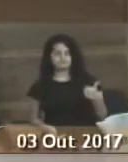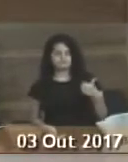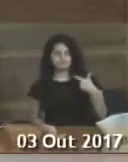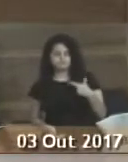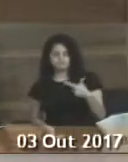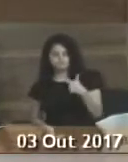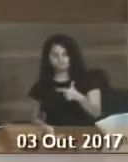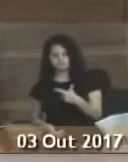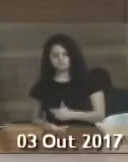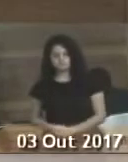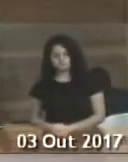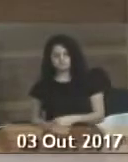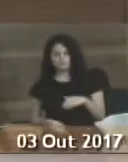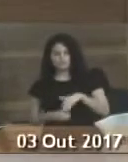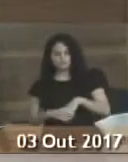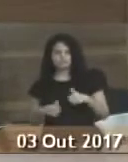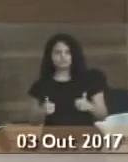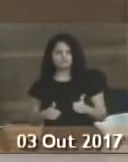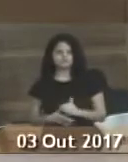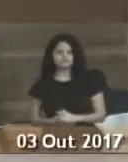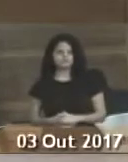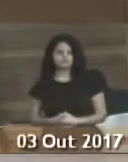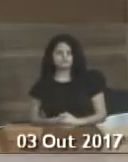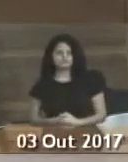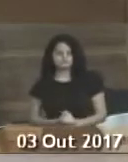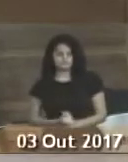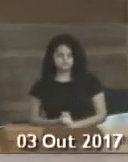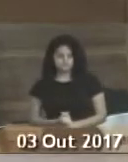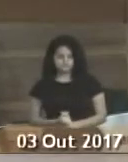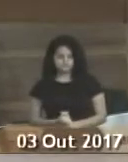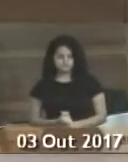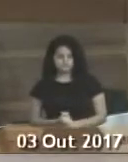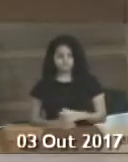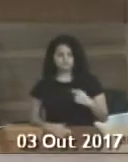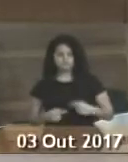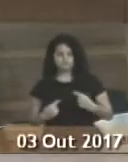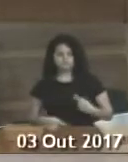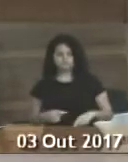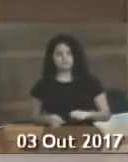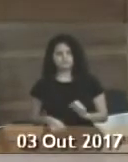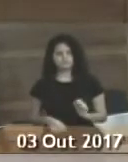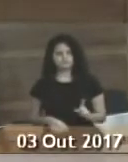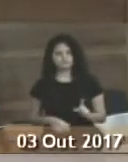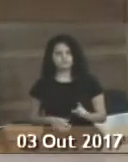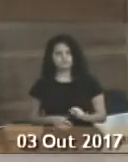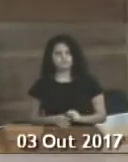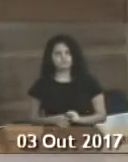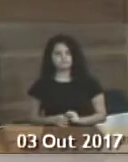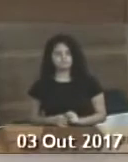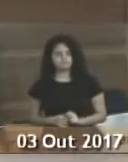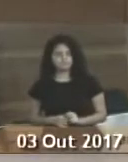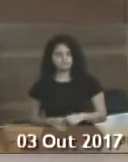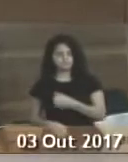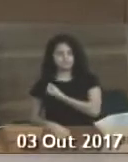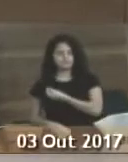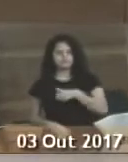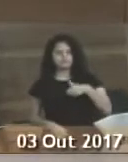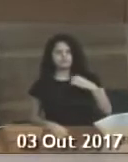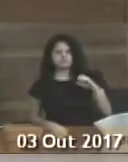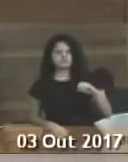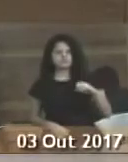121 e 122/2017, tendo sido aprovado por unanimidade de votos. Em discussão única, a votação em bloco, moção de número